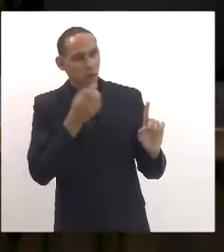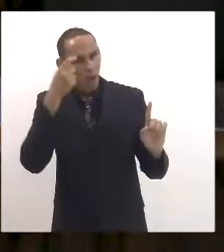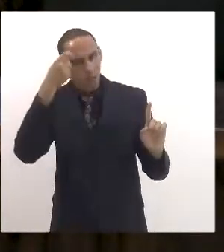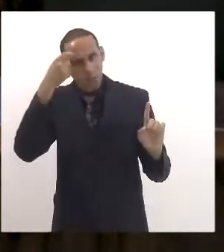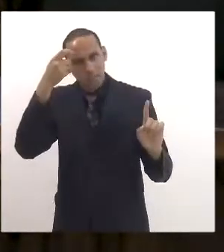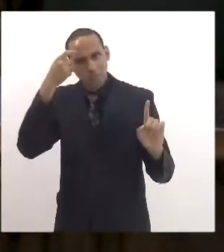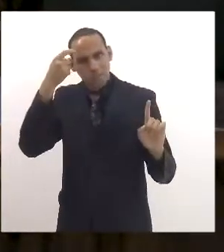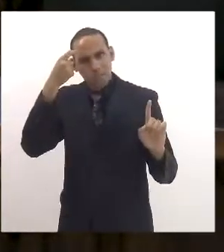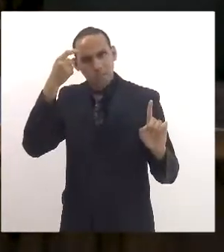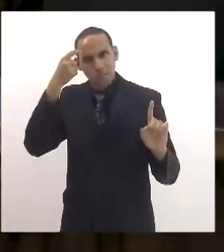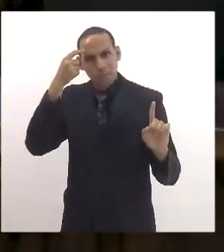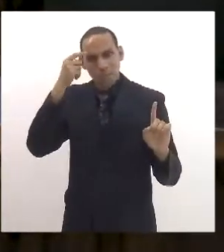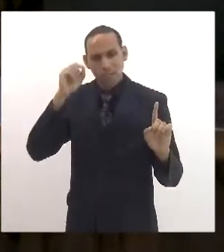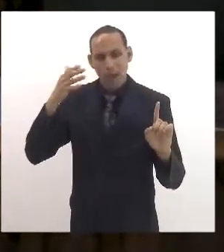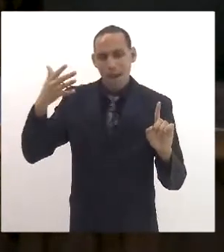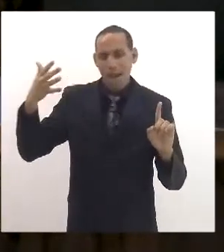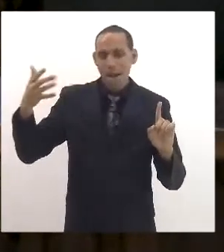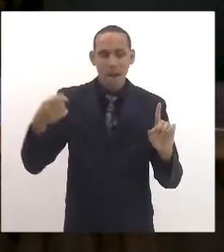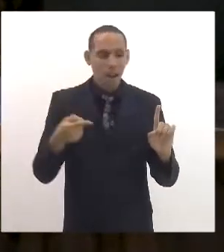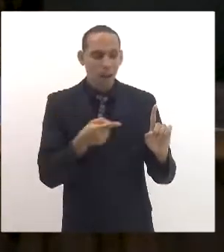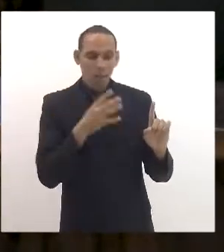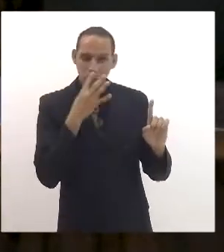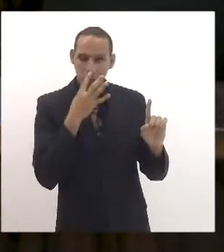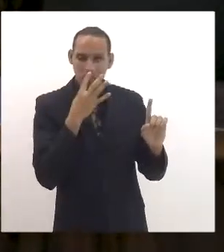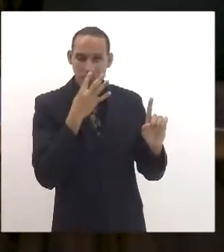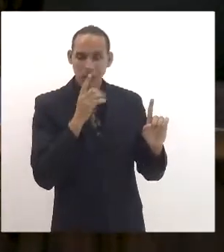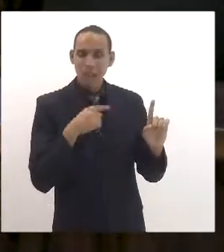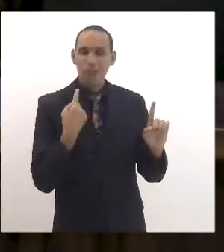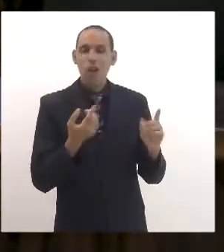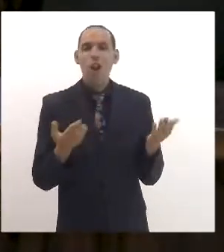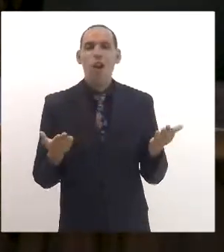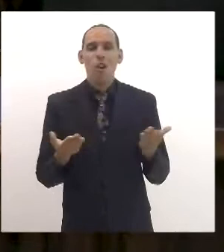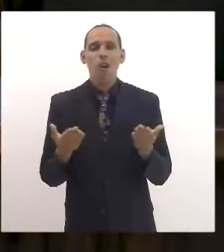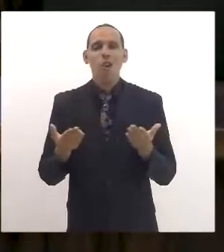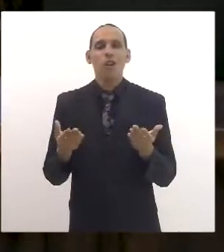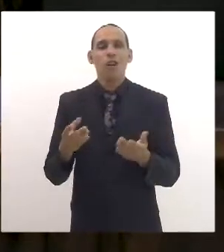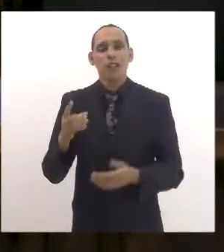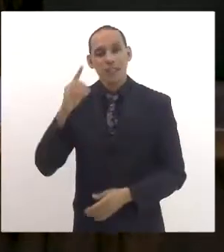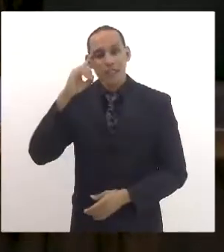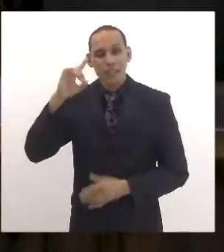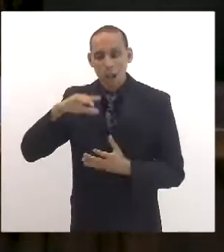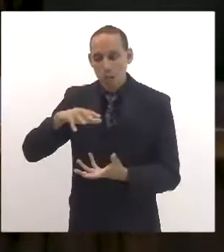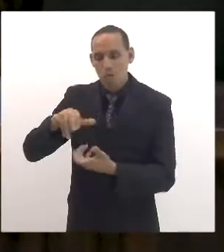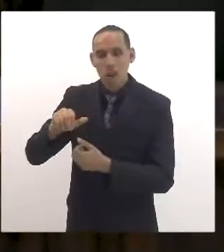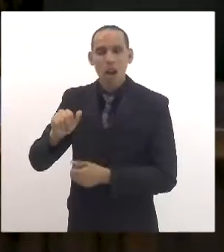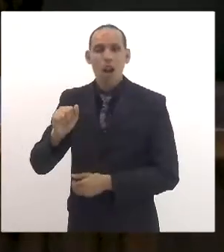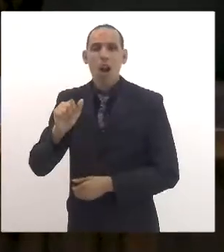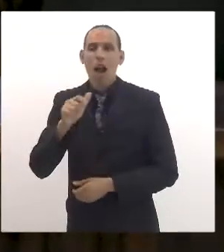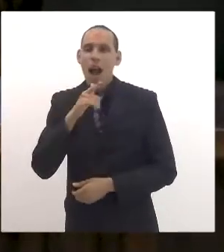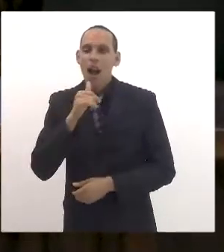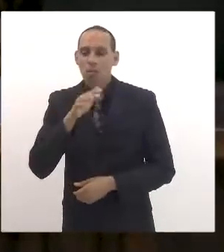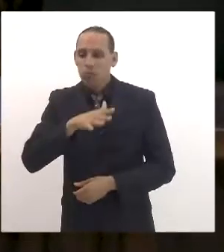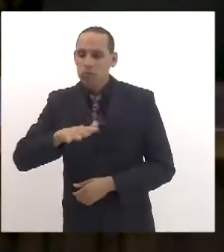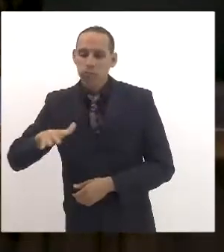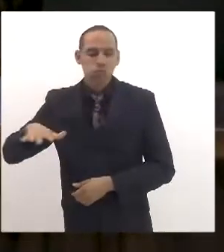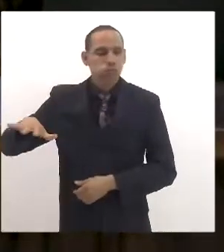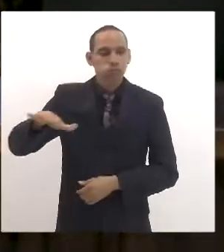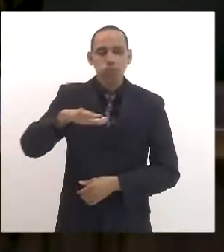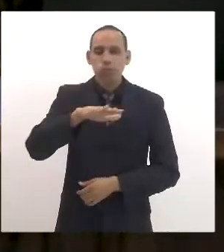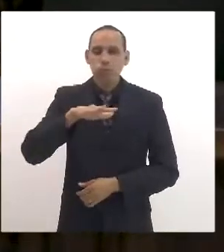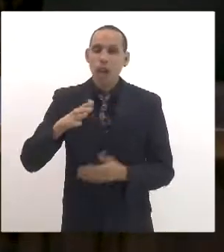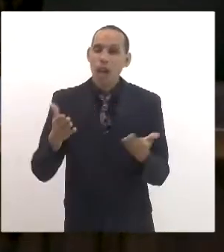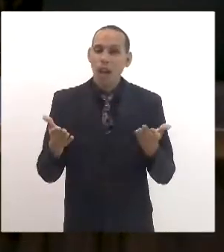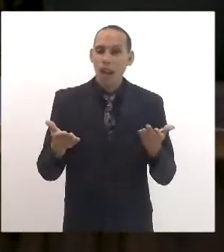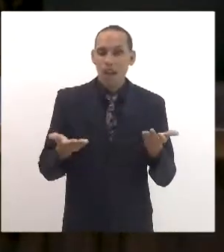nos causa profunda admiração. Hoje comemoramos o Dia Mundial dos Oceanos e, nesta semana, estão sendo realizados